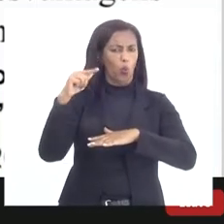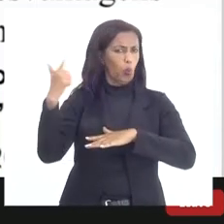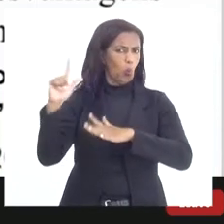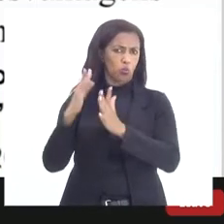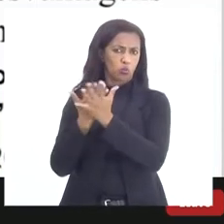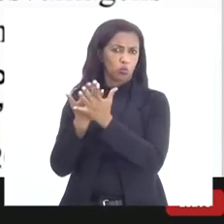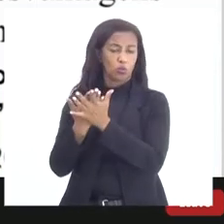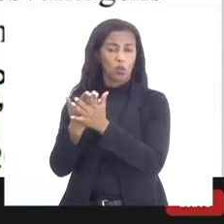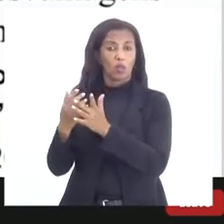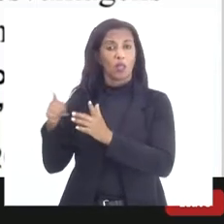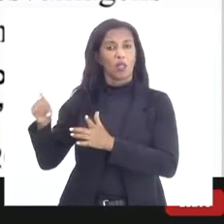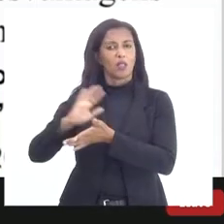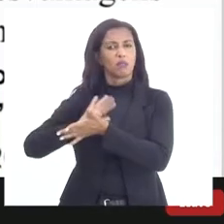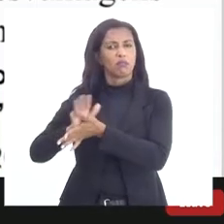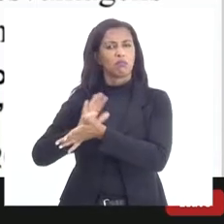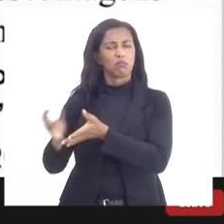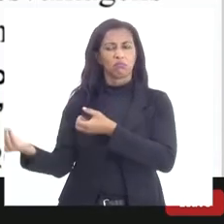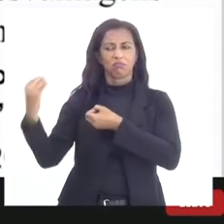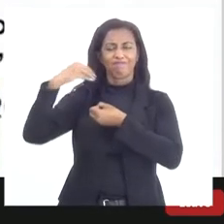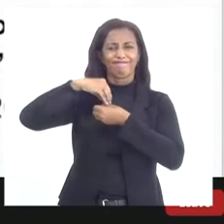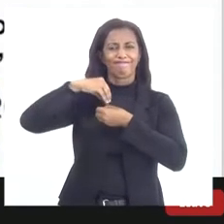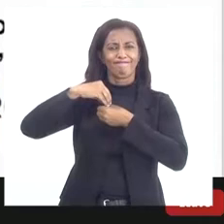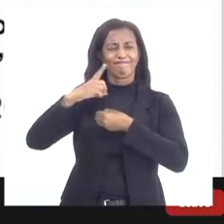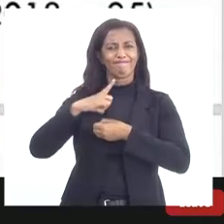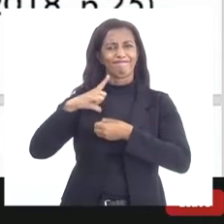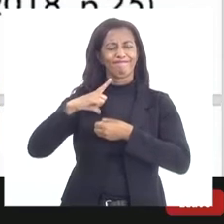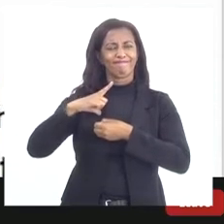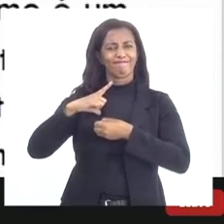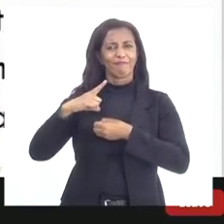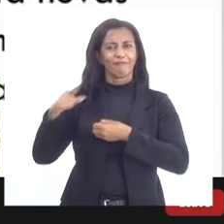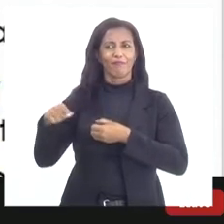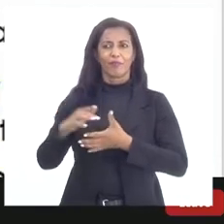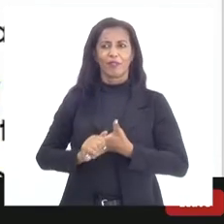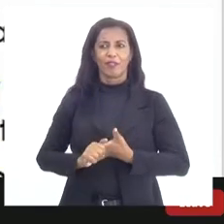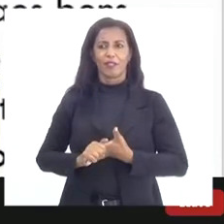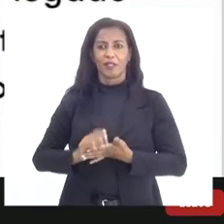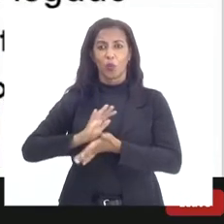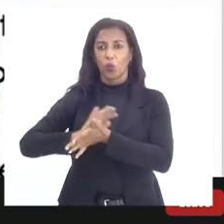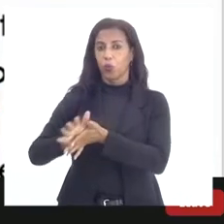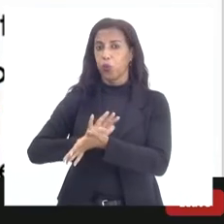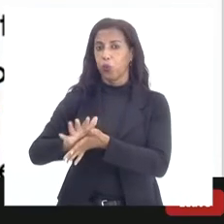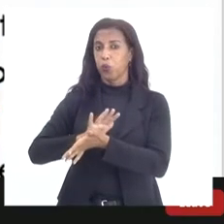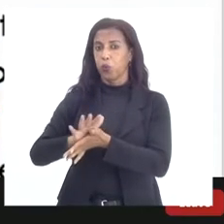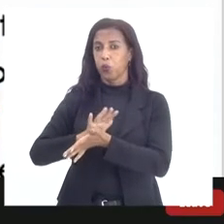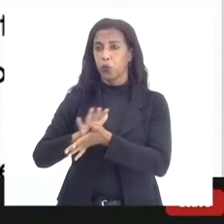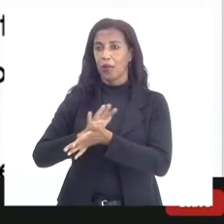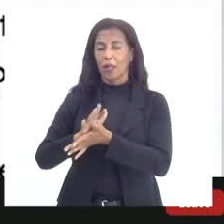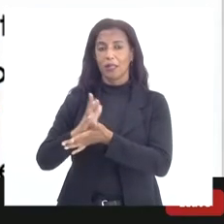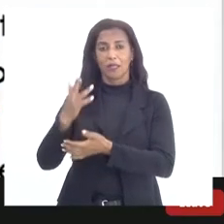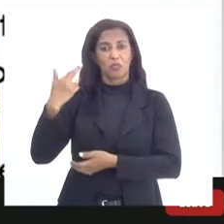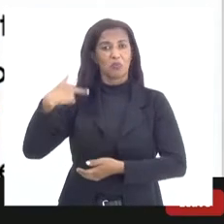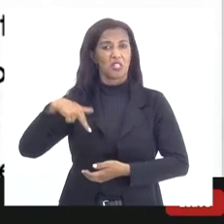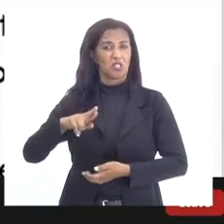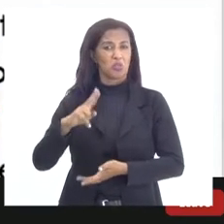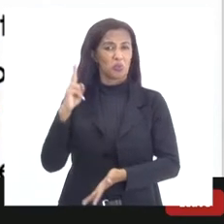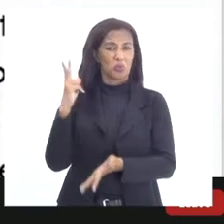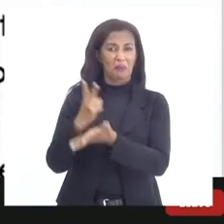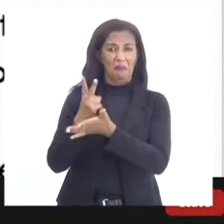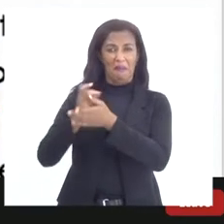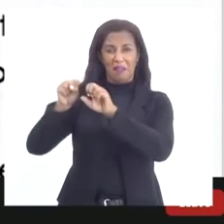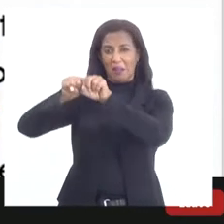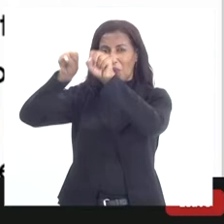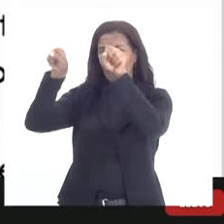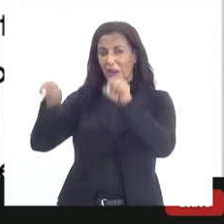Esse racismo que está entranhado, constitui a nossa sociedade. E o racismo religioso, como o racismo, ele é um sistema